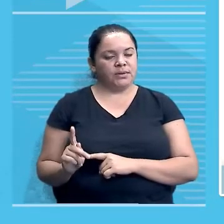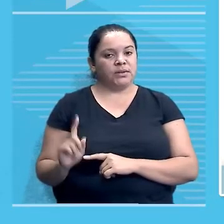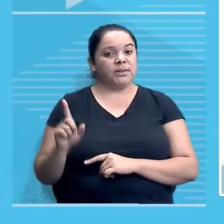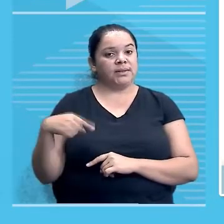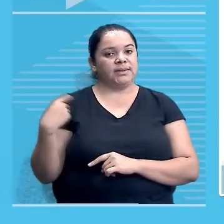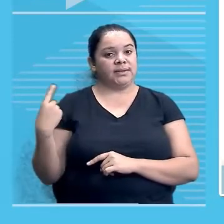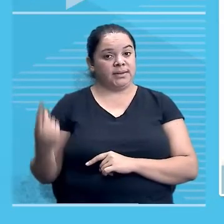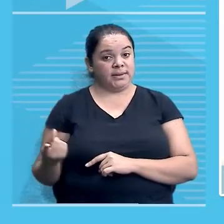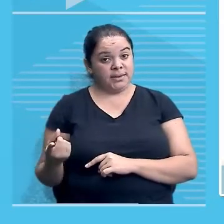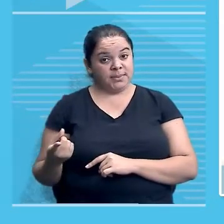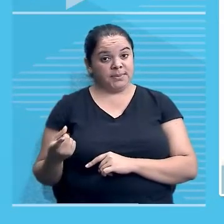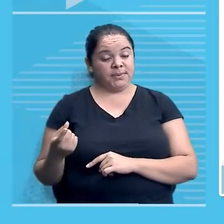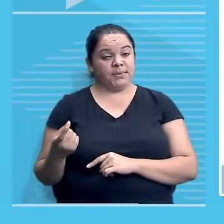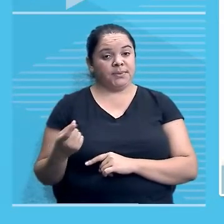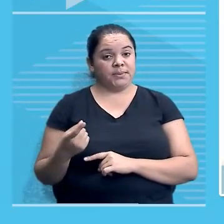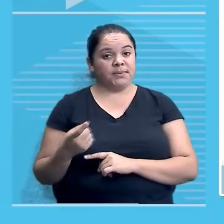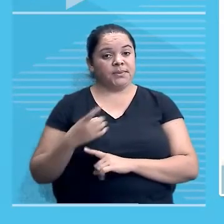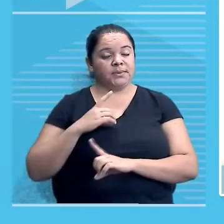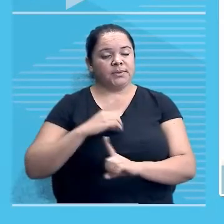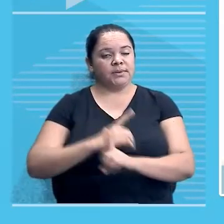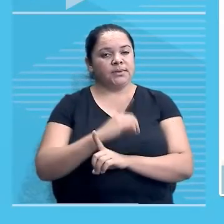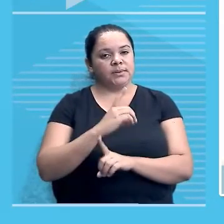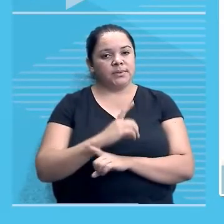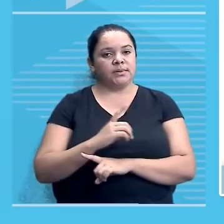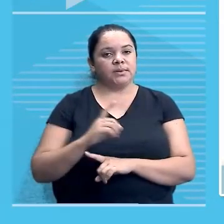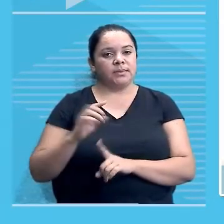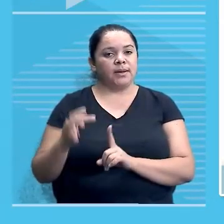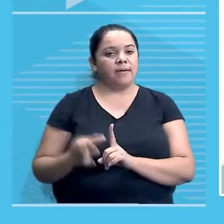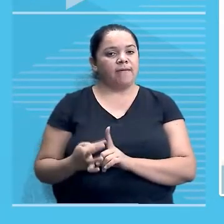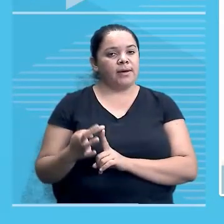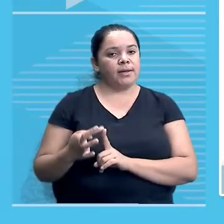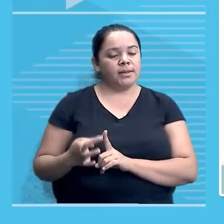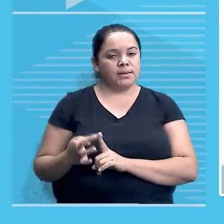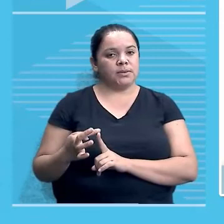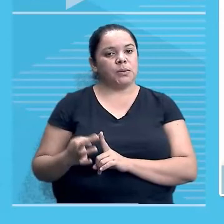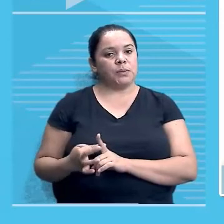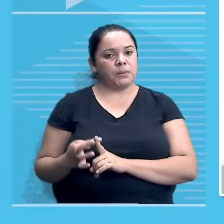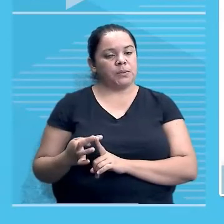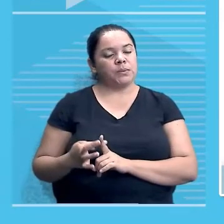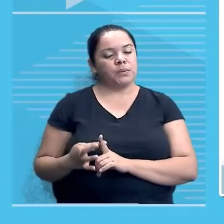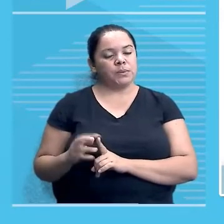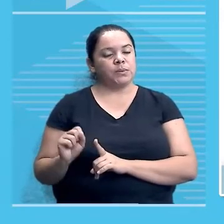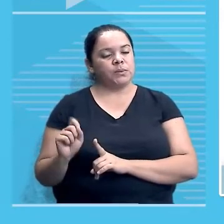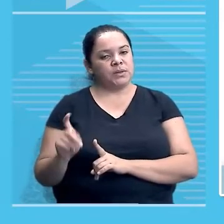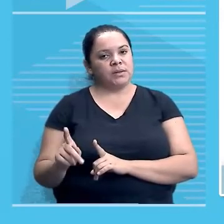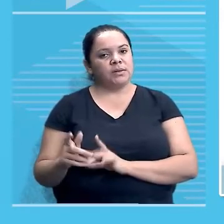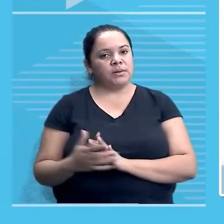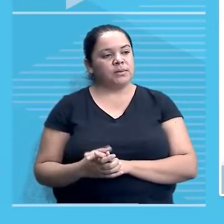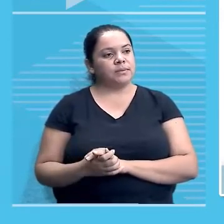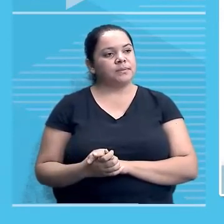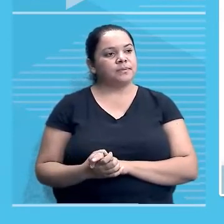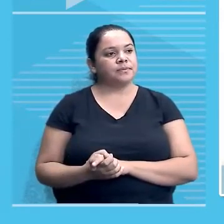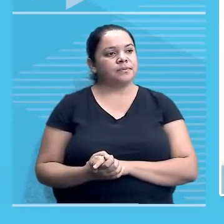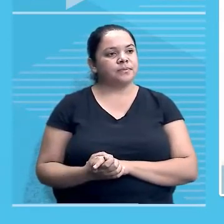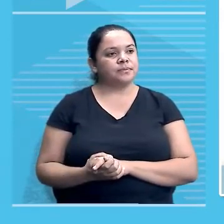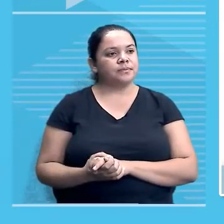depois descobrimos a variação da temperatura. Esse aqui é o primeiro